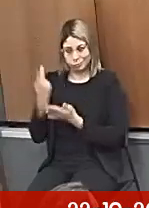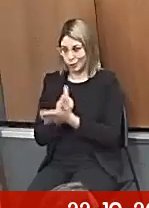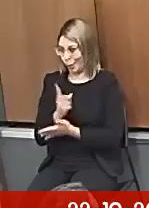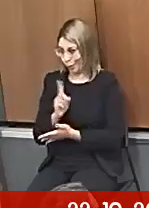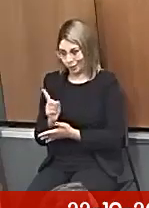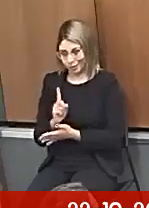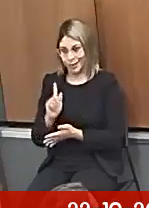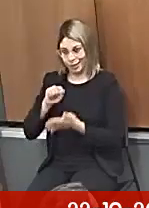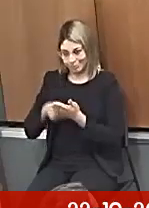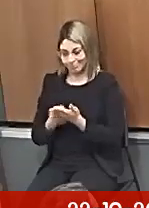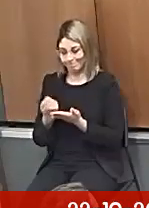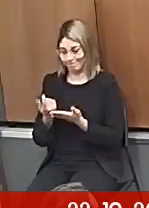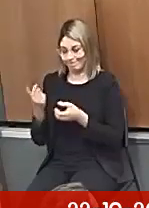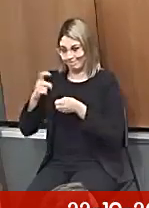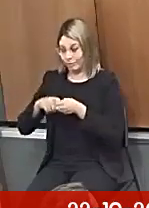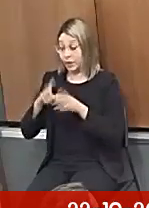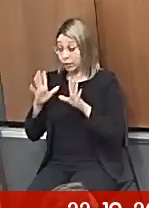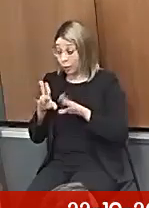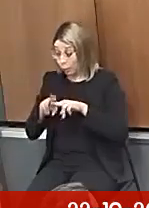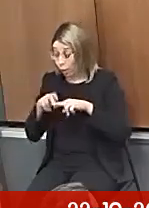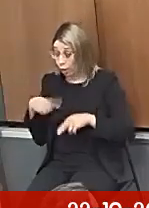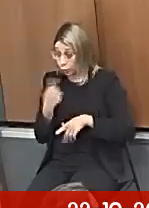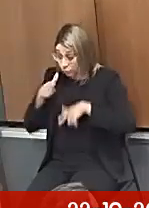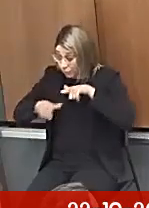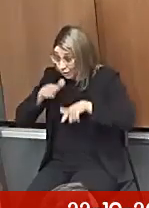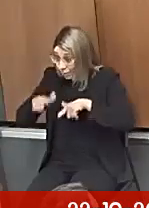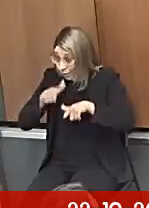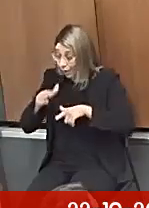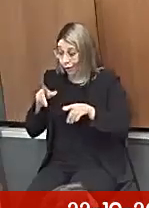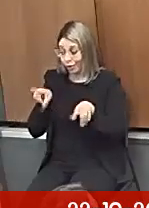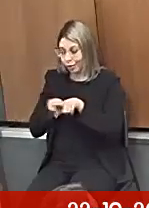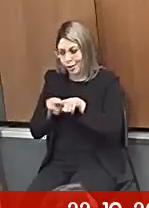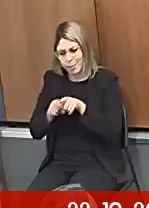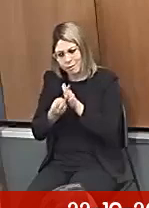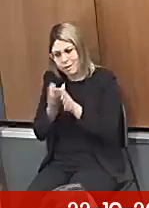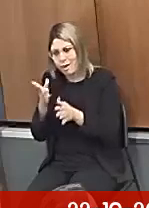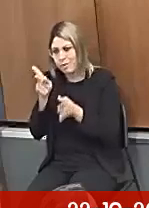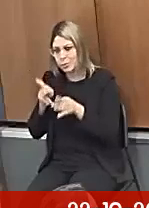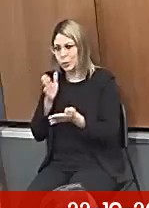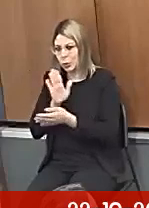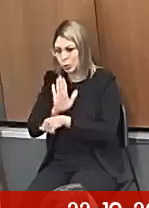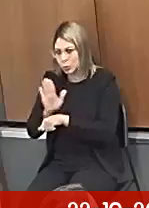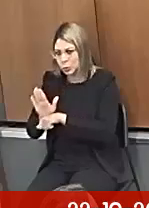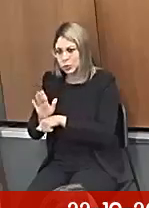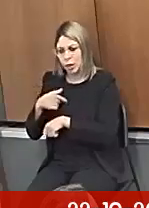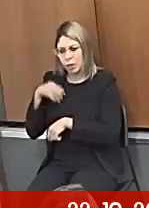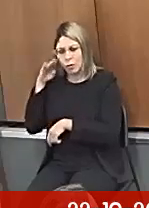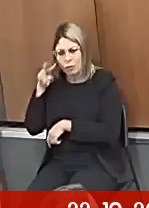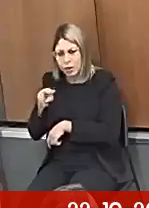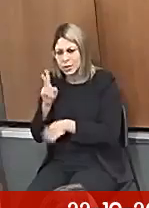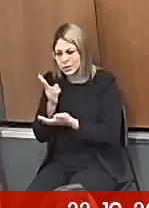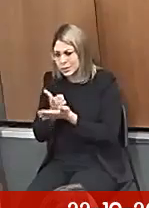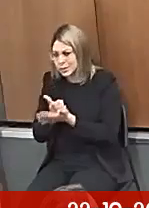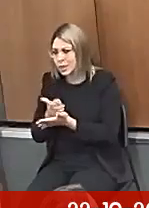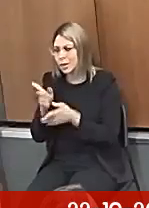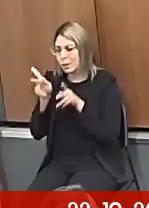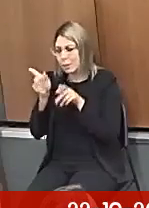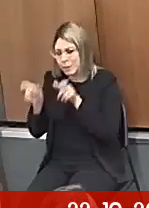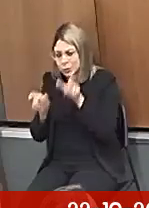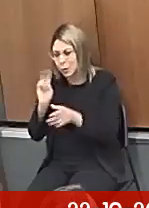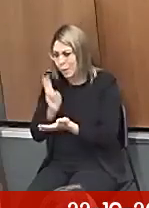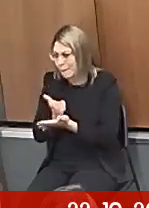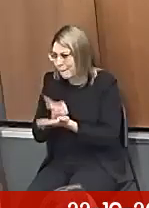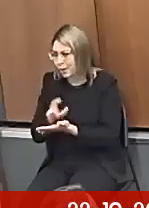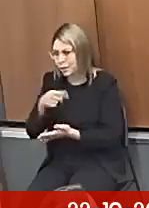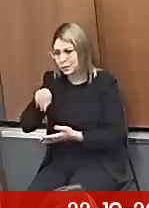Então, graças ao trabalho dessa comissão, é de tantos que colaboram aqui. Eu vejo aqui pessoas que estão aqui em todas as audiências, né? Está aqui